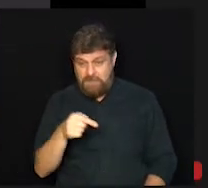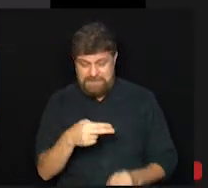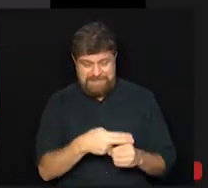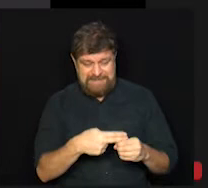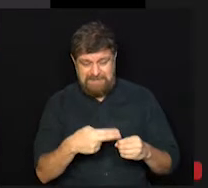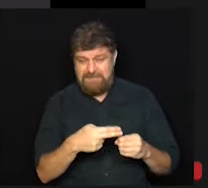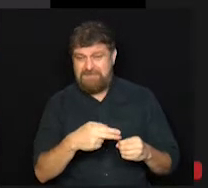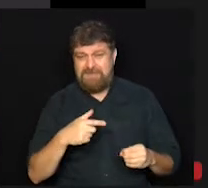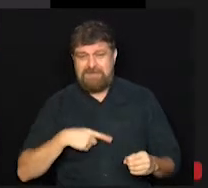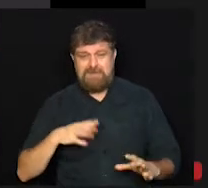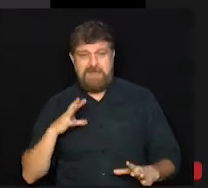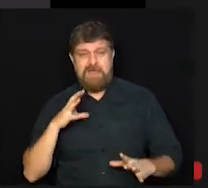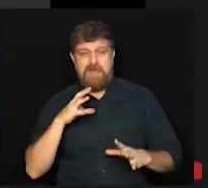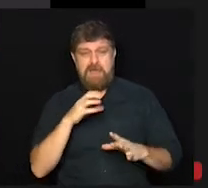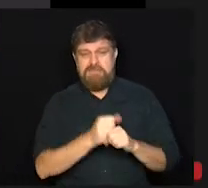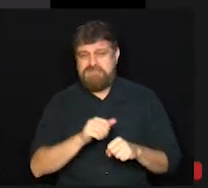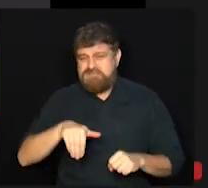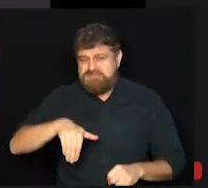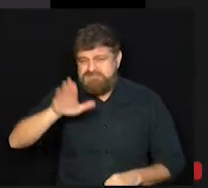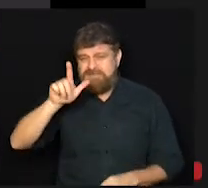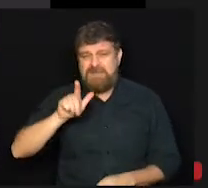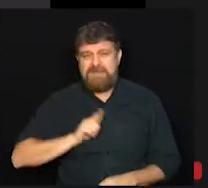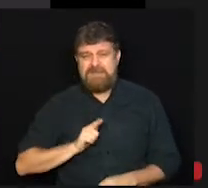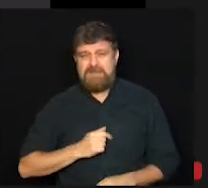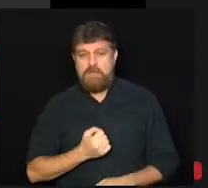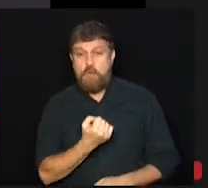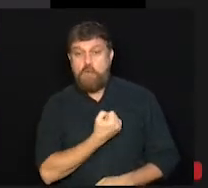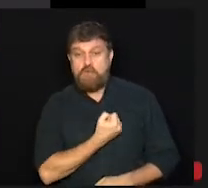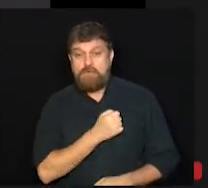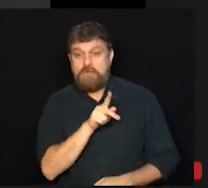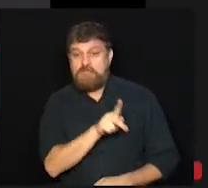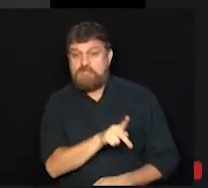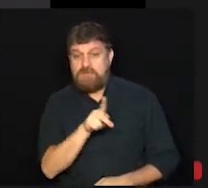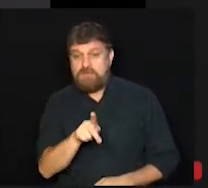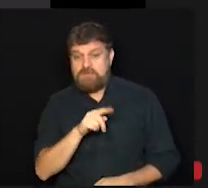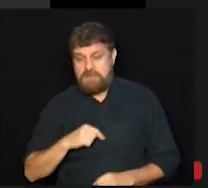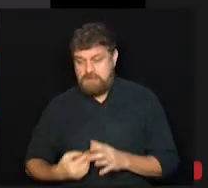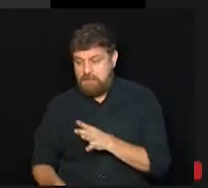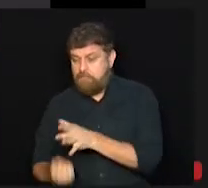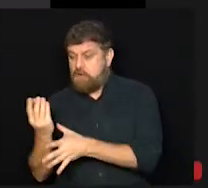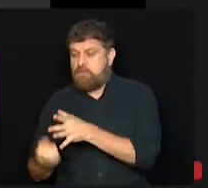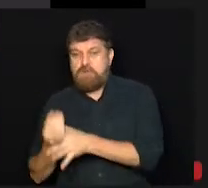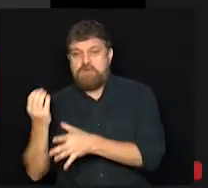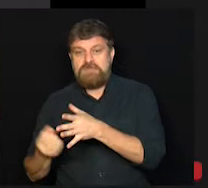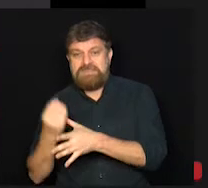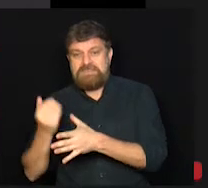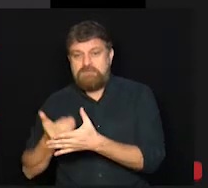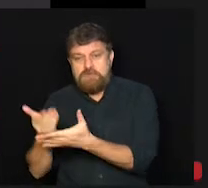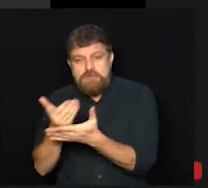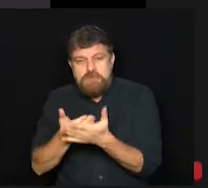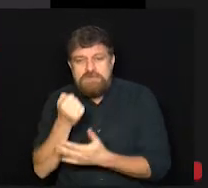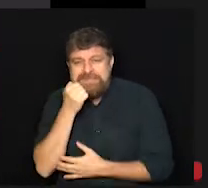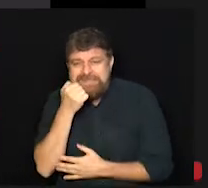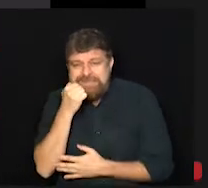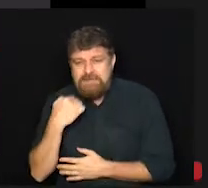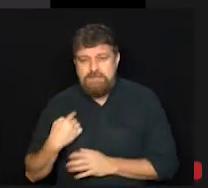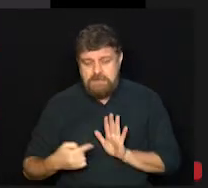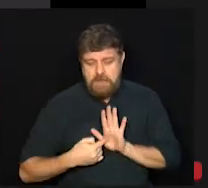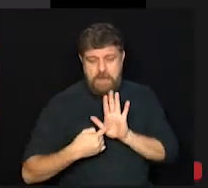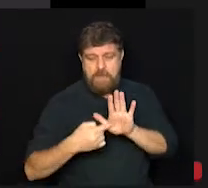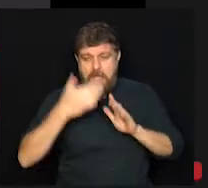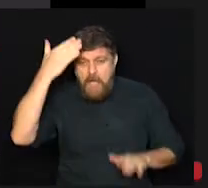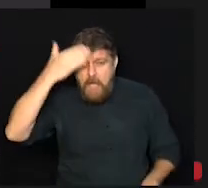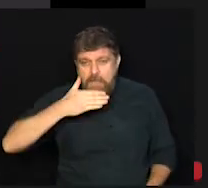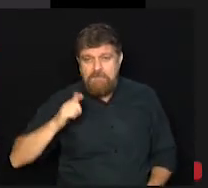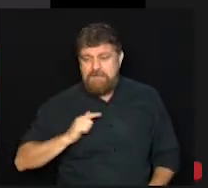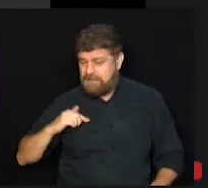é a mais elevada do país, quer dizer, pelo número de professores que nós temos e o que nós produzimos. Então, isso mostra que a gente tem, ao longo